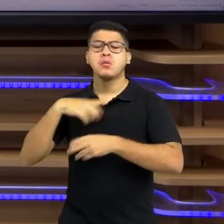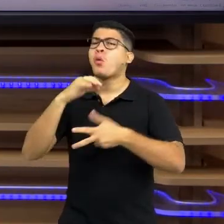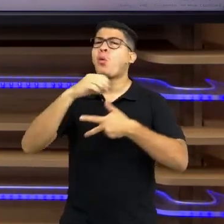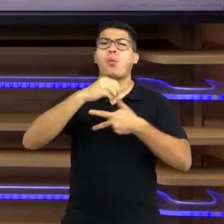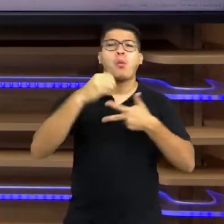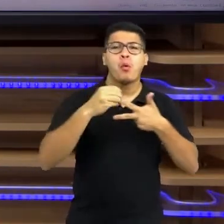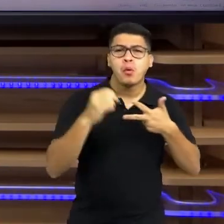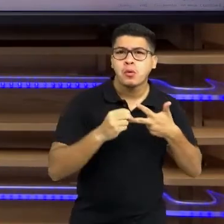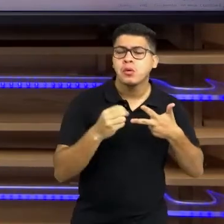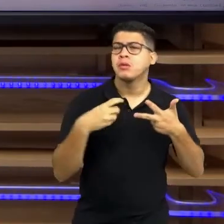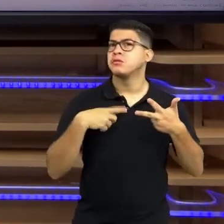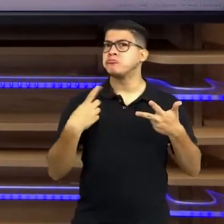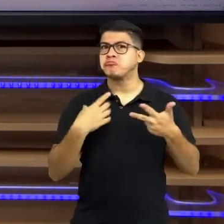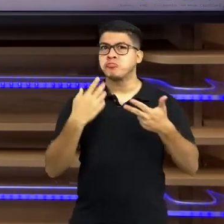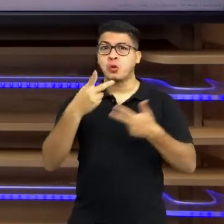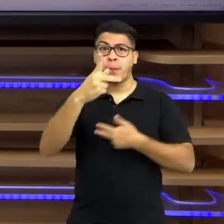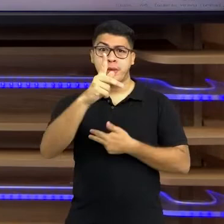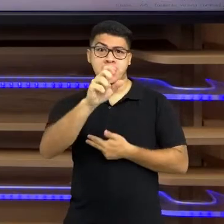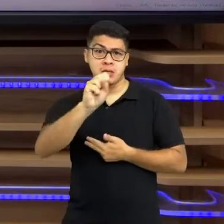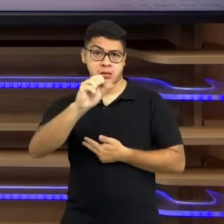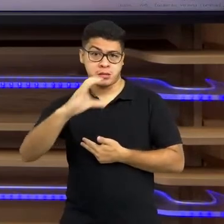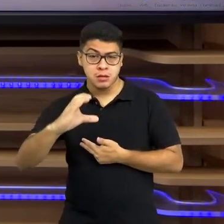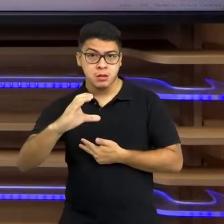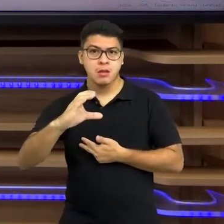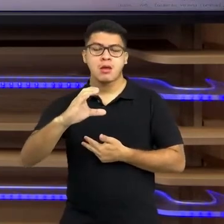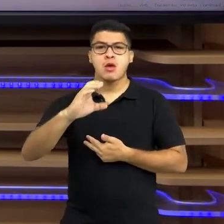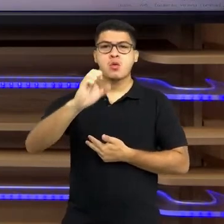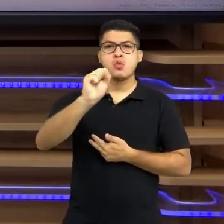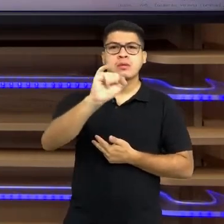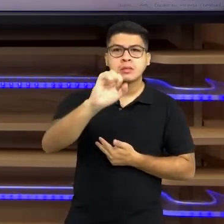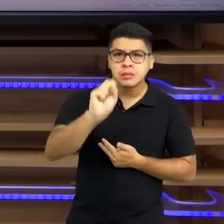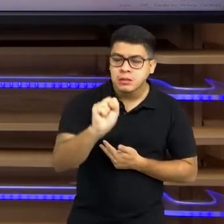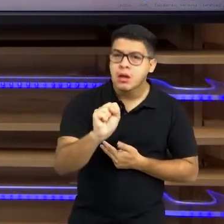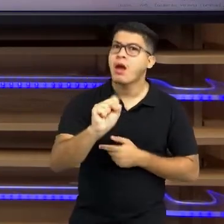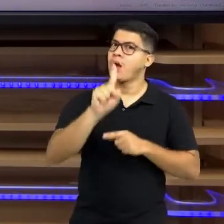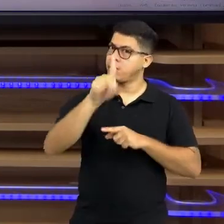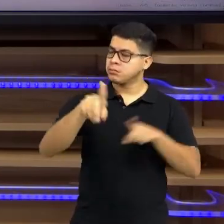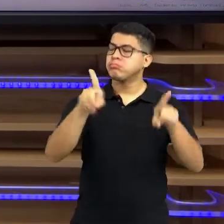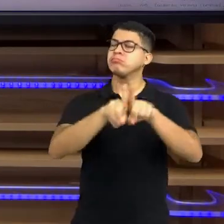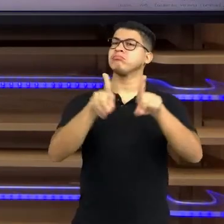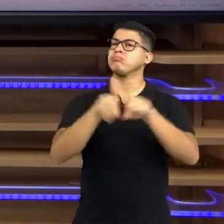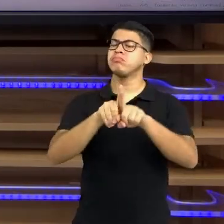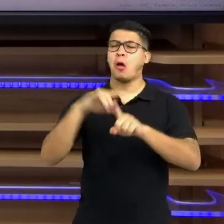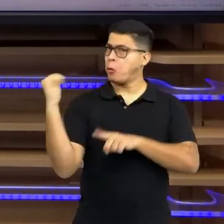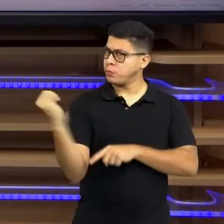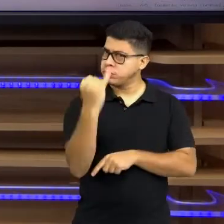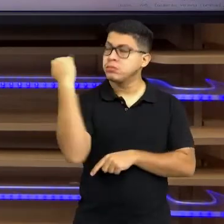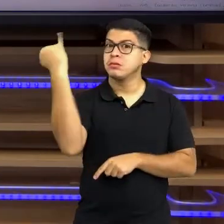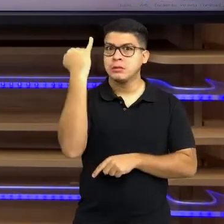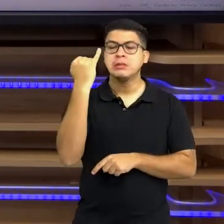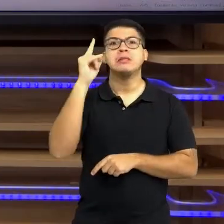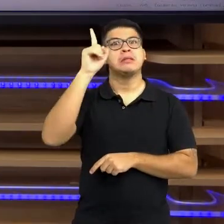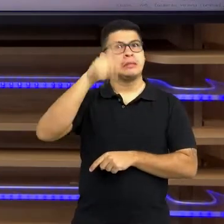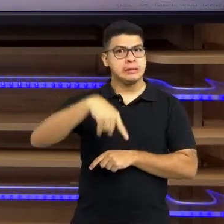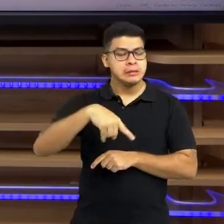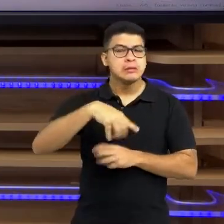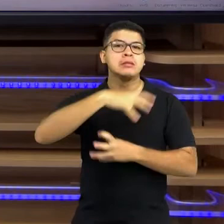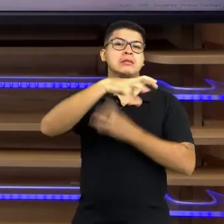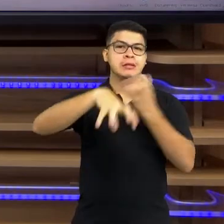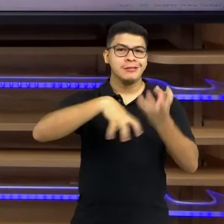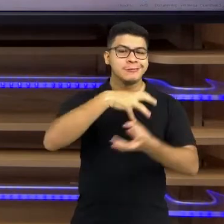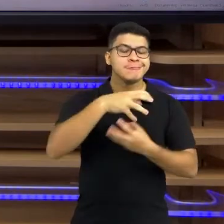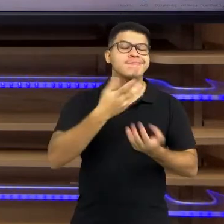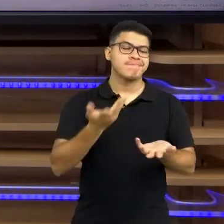assuntos mais procurados, tá? Que mais cai nas provas dos vestibulares aí. Então, brinca de pira, como a gente fala,